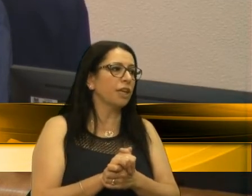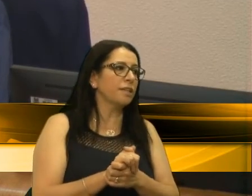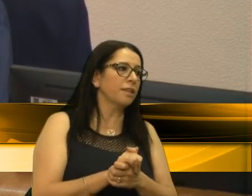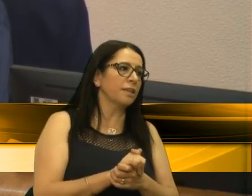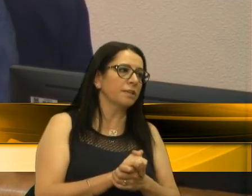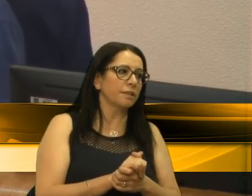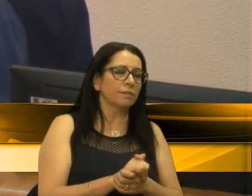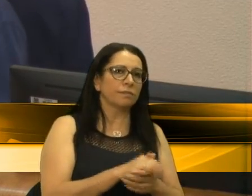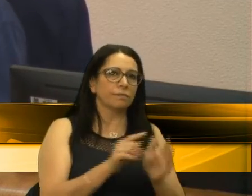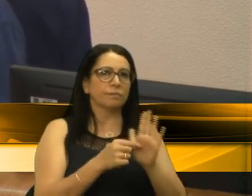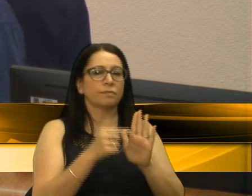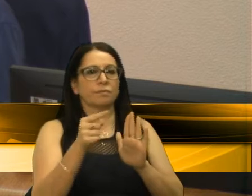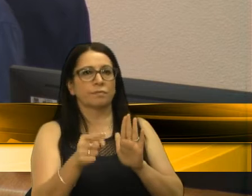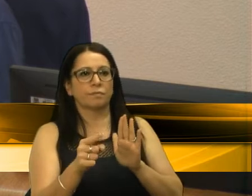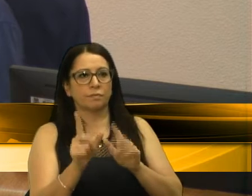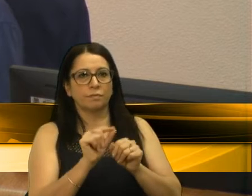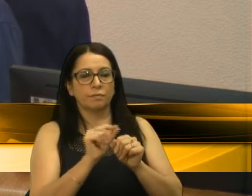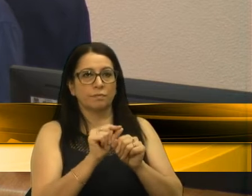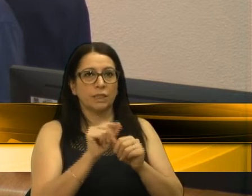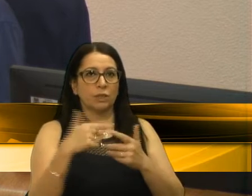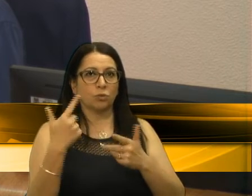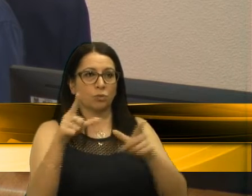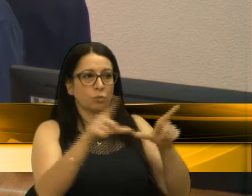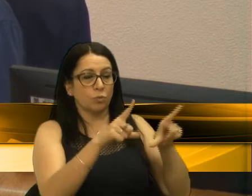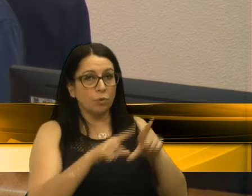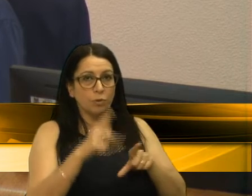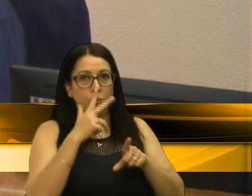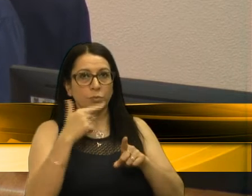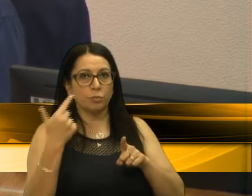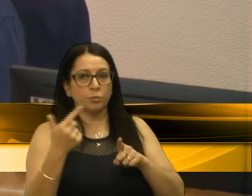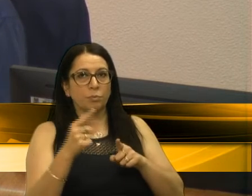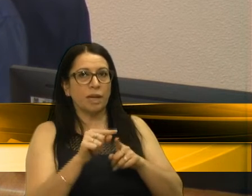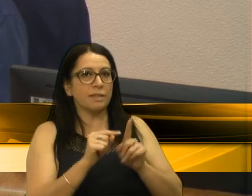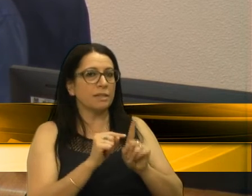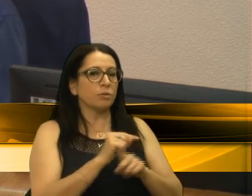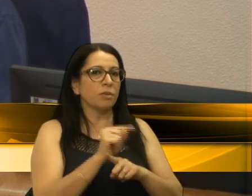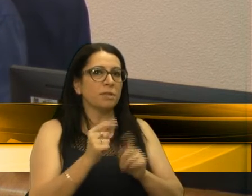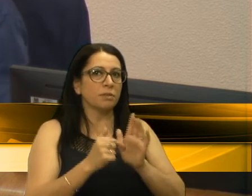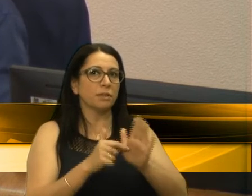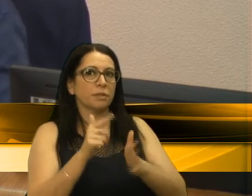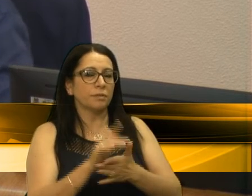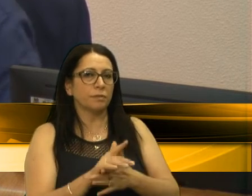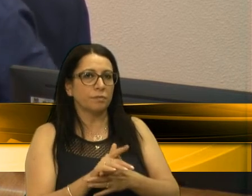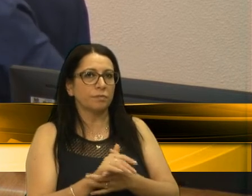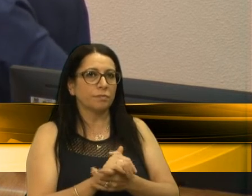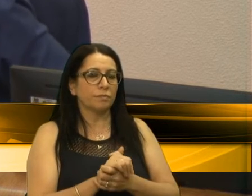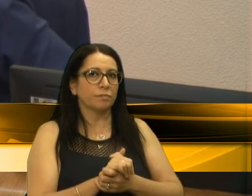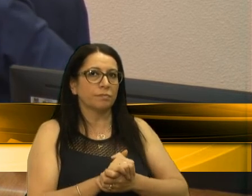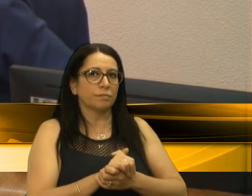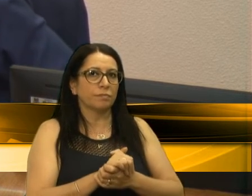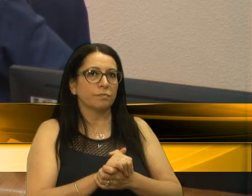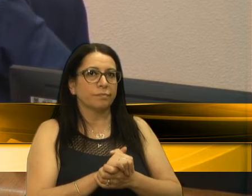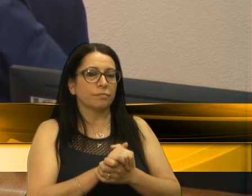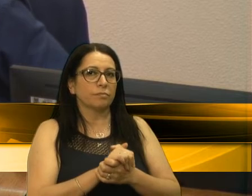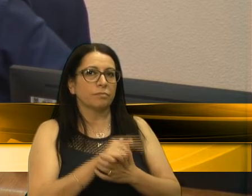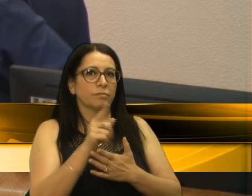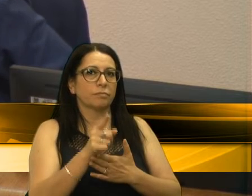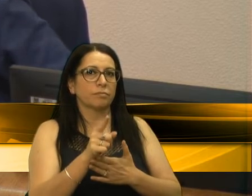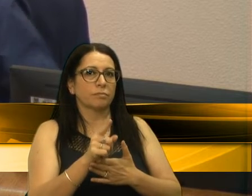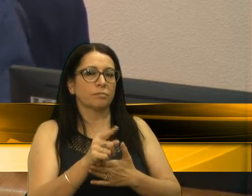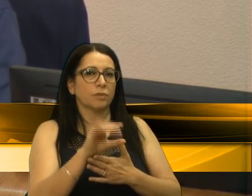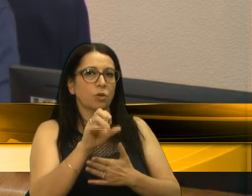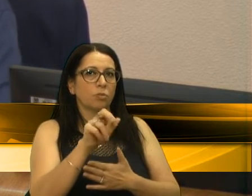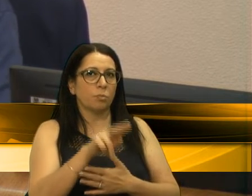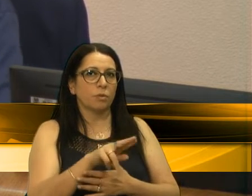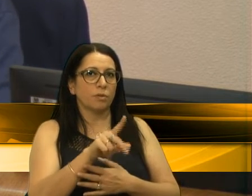se foi oportunizado também que fosse realizado em outro local, como funcionou essa situação em relação à bênção dos freis capuchinhos. Senhor Geomir da